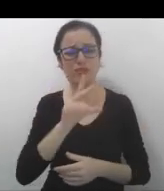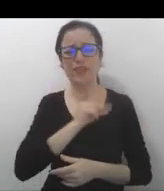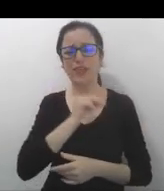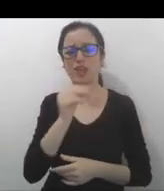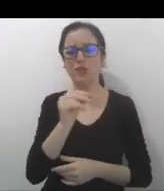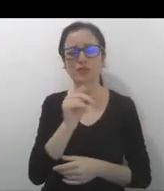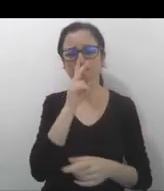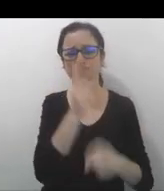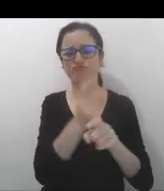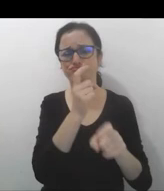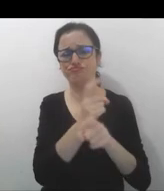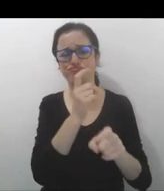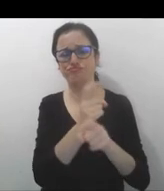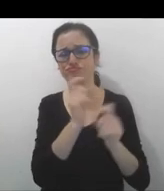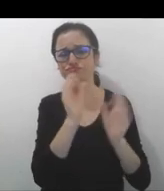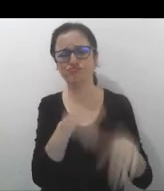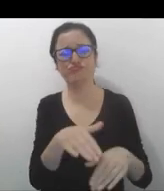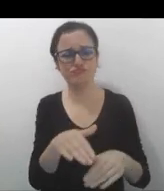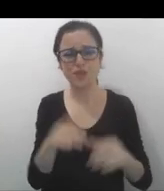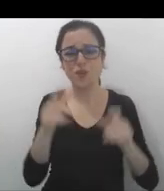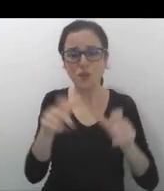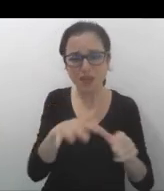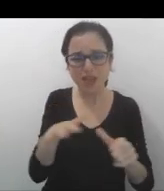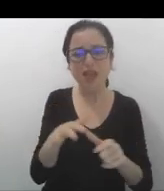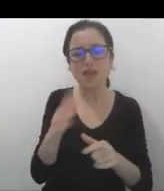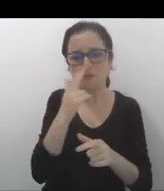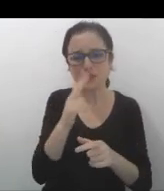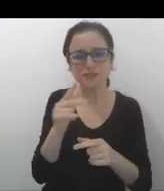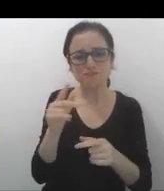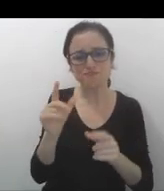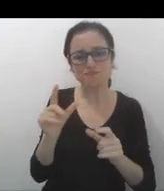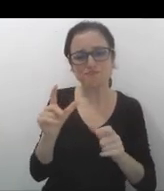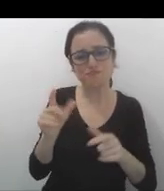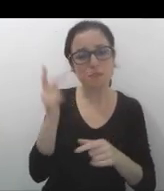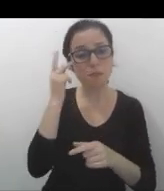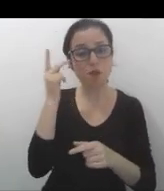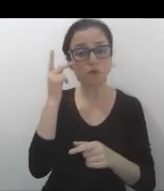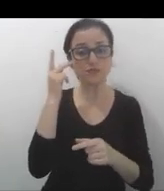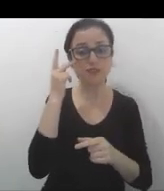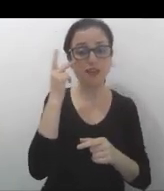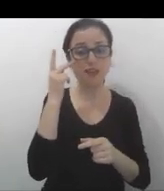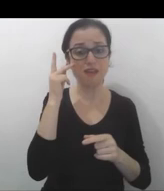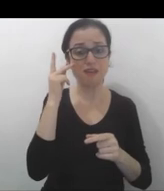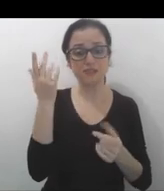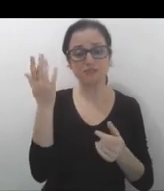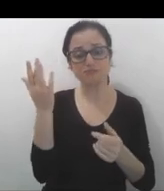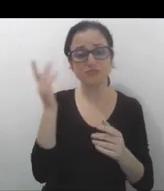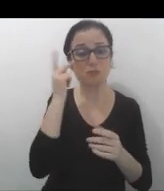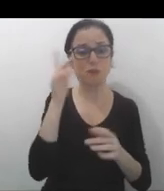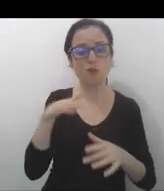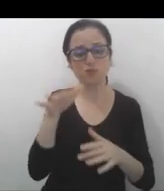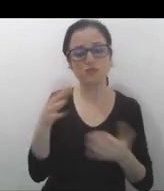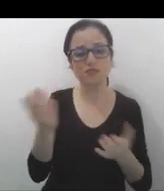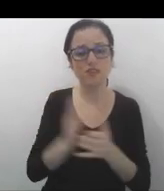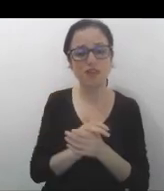fala assim, meu Deus, não é possível tanta ignorância. Que lugar, que provincianos que são esses